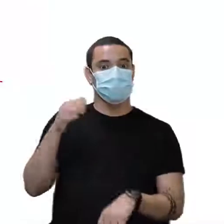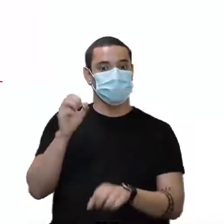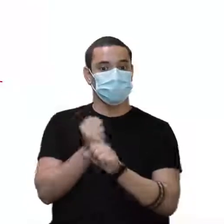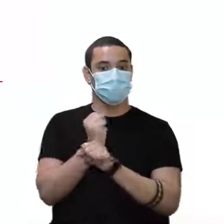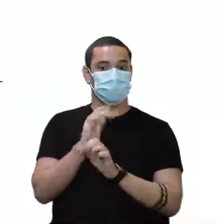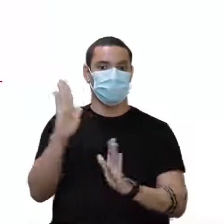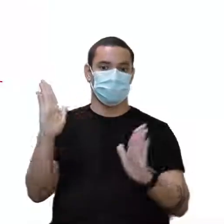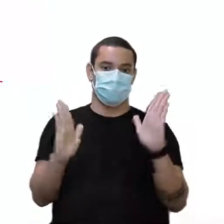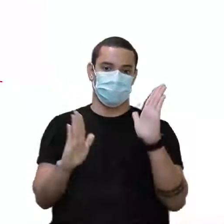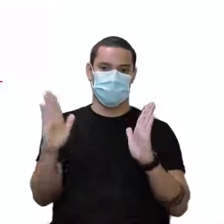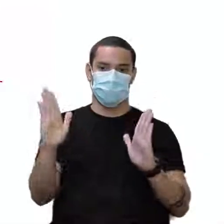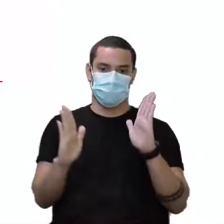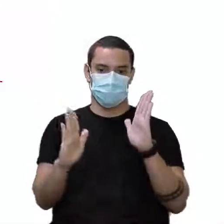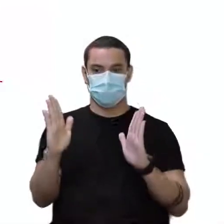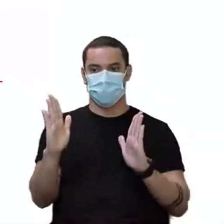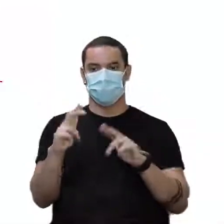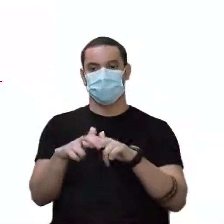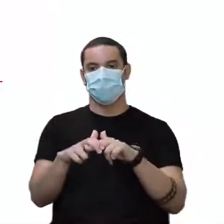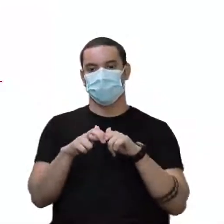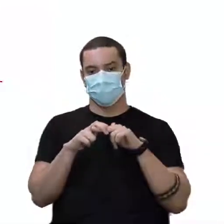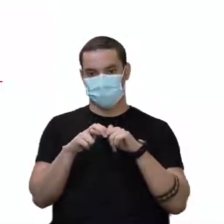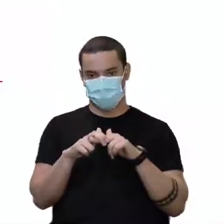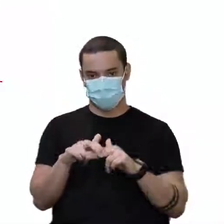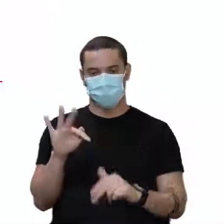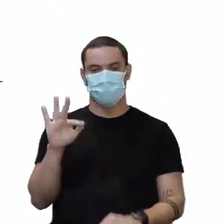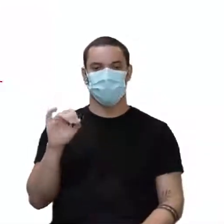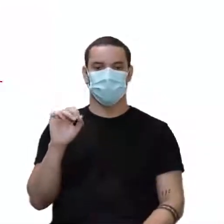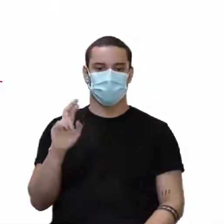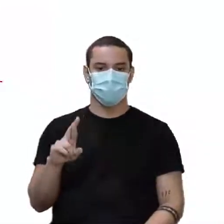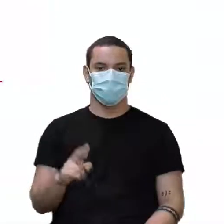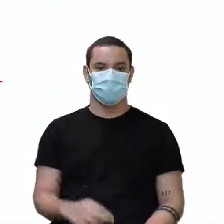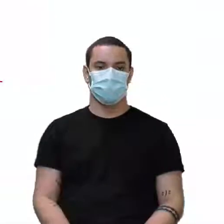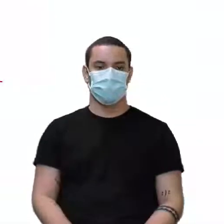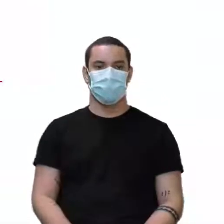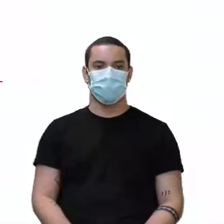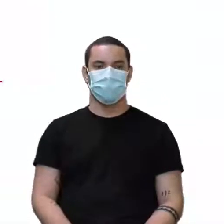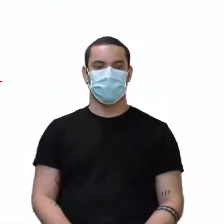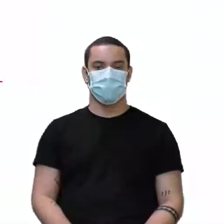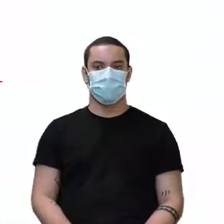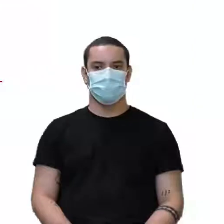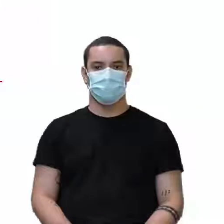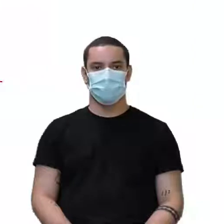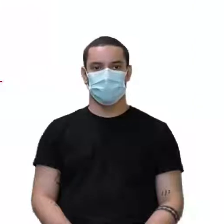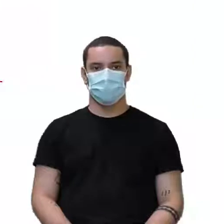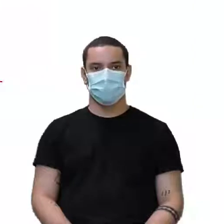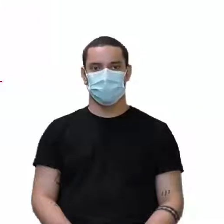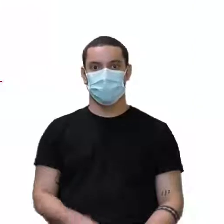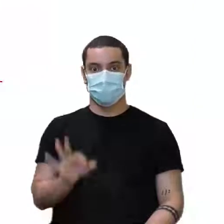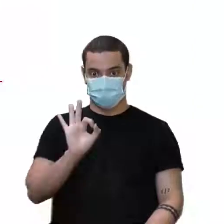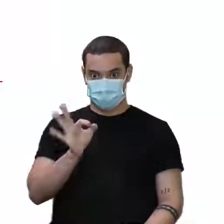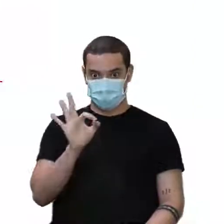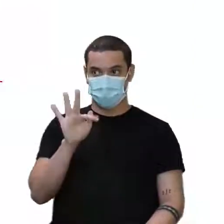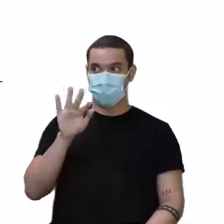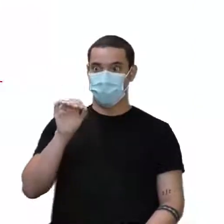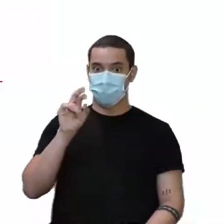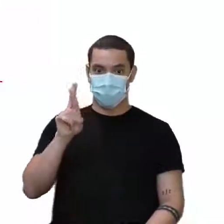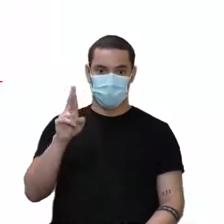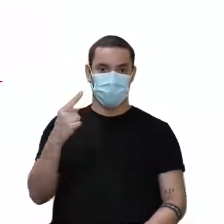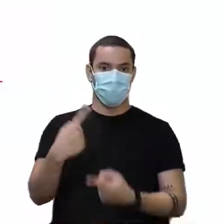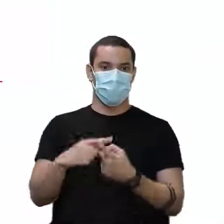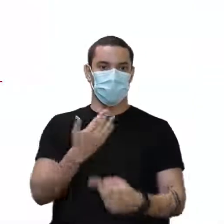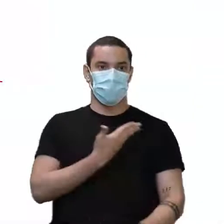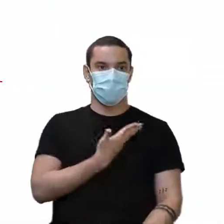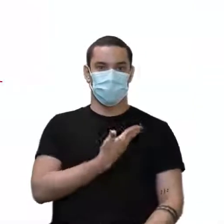mesmo de período de tempo. Ou seja, for 10 years. She's been my friend for